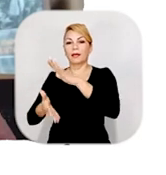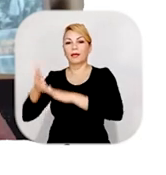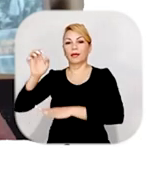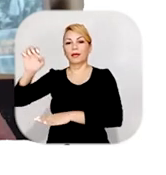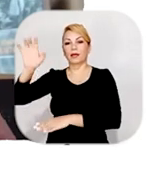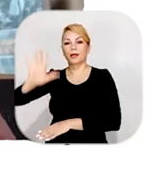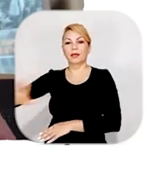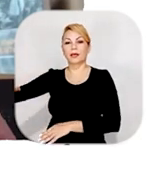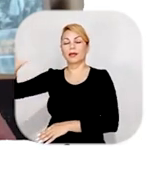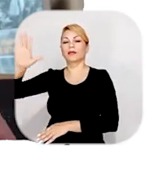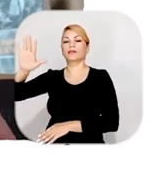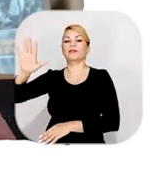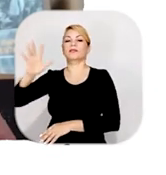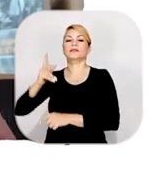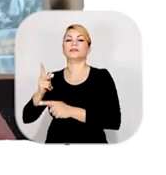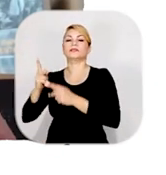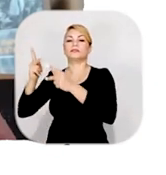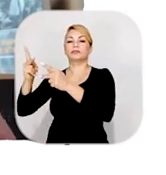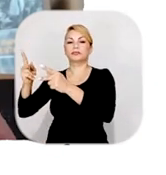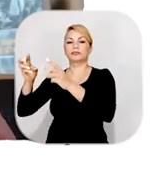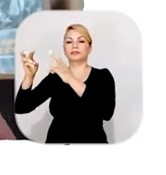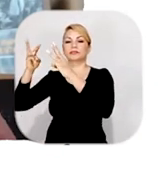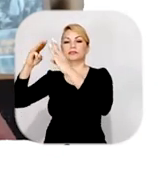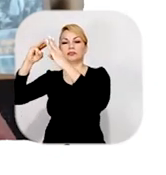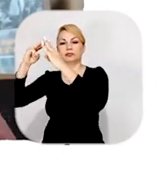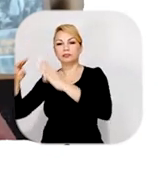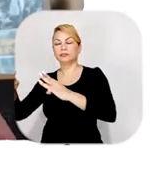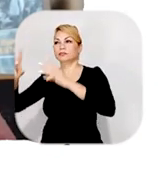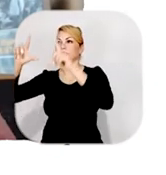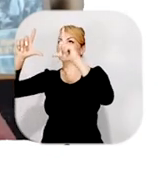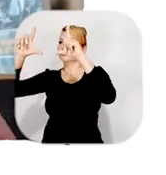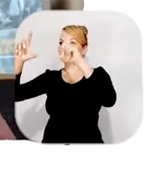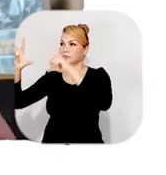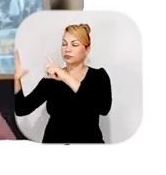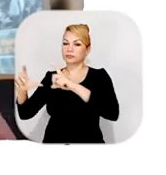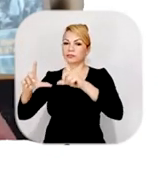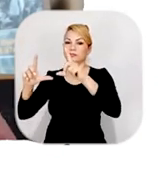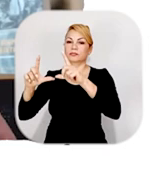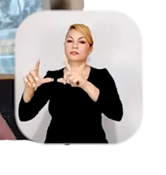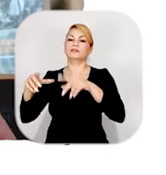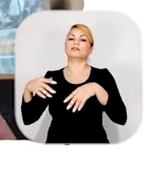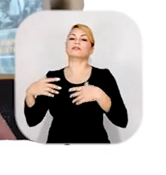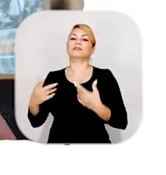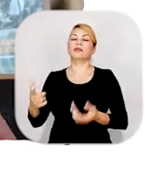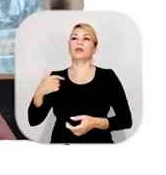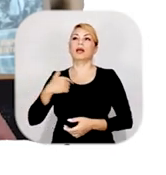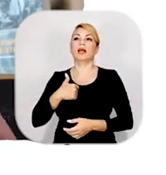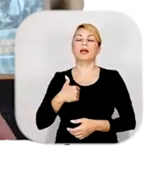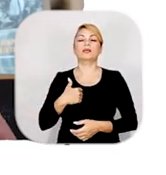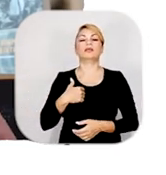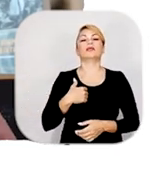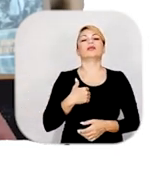de Etnografia em Leiden. E nessa época eu estava na Holanda